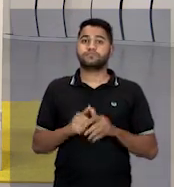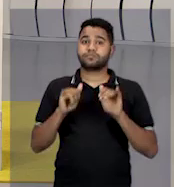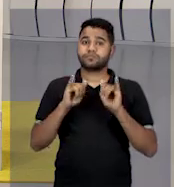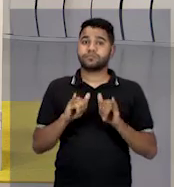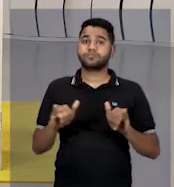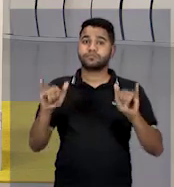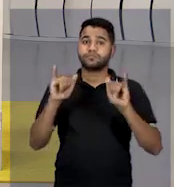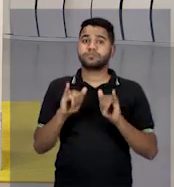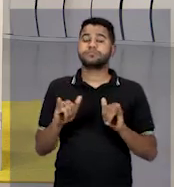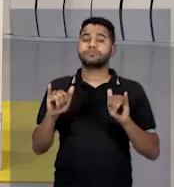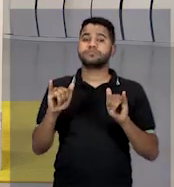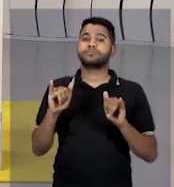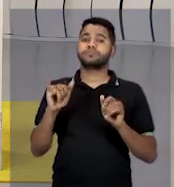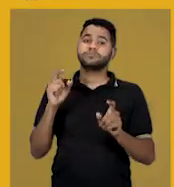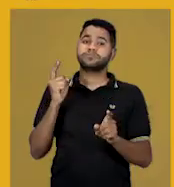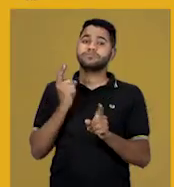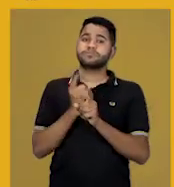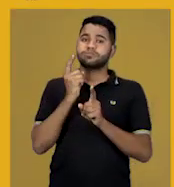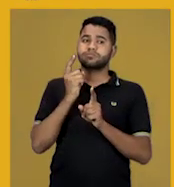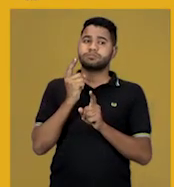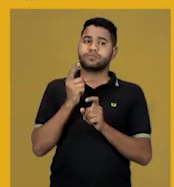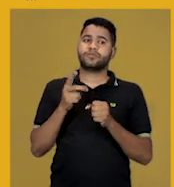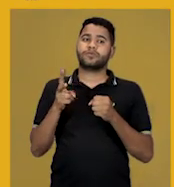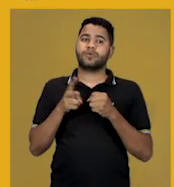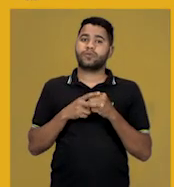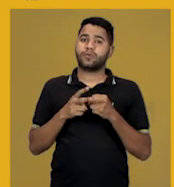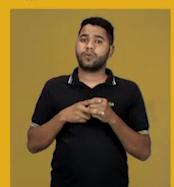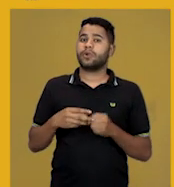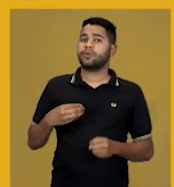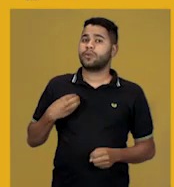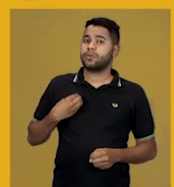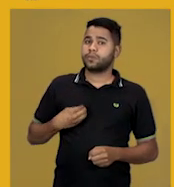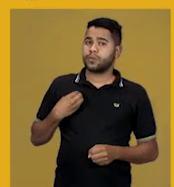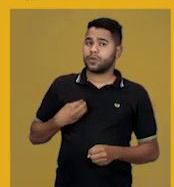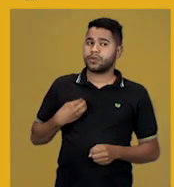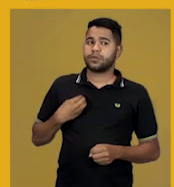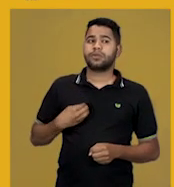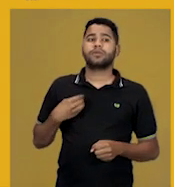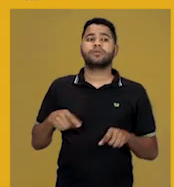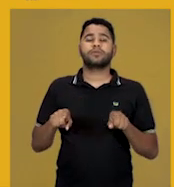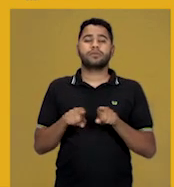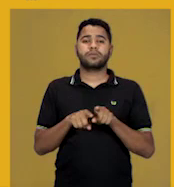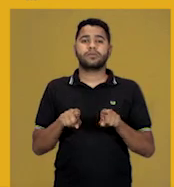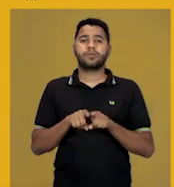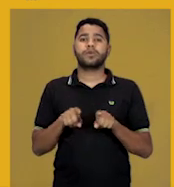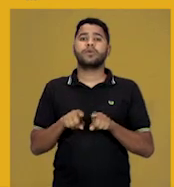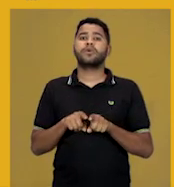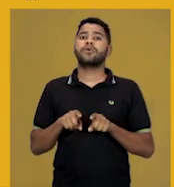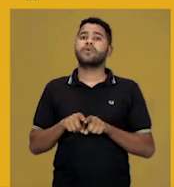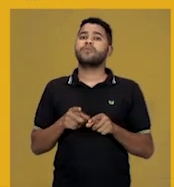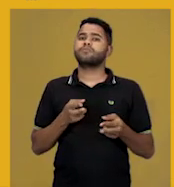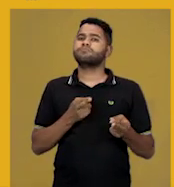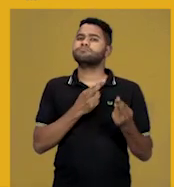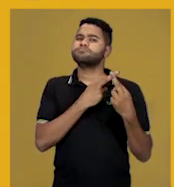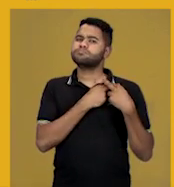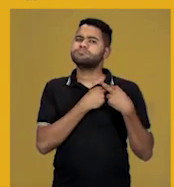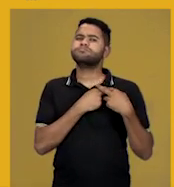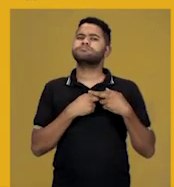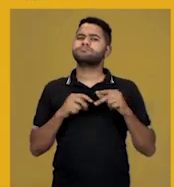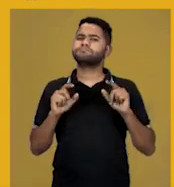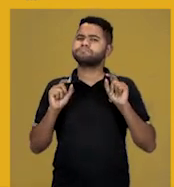notícia, nós vamos encontrar os verbos no presente, tá? E tem esse papel mesmo de